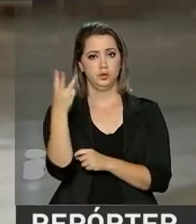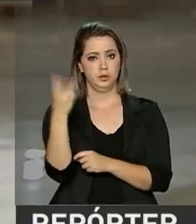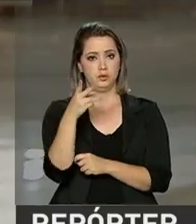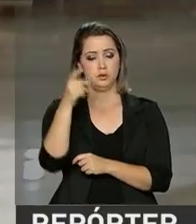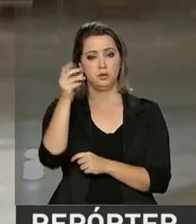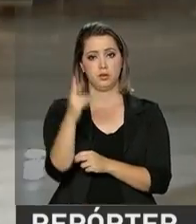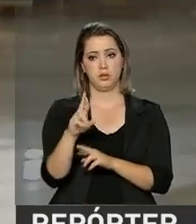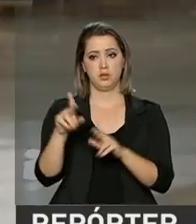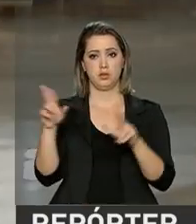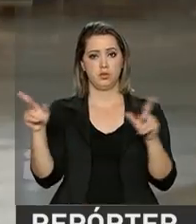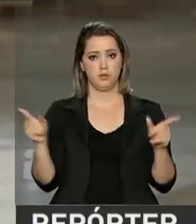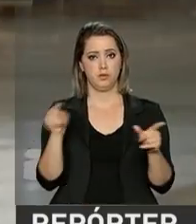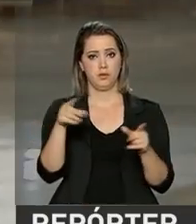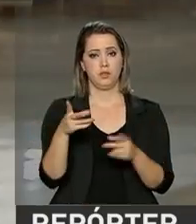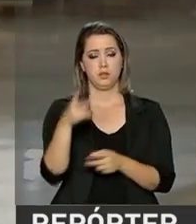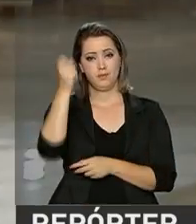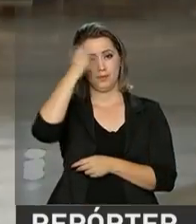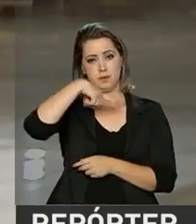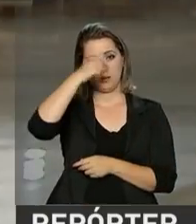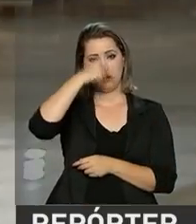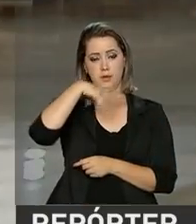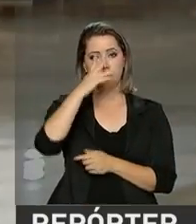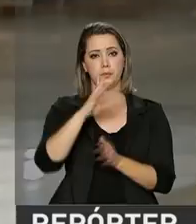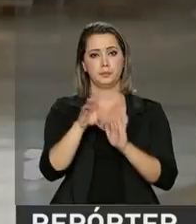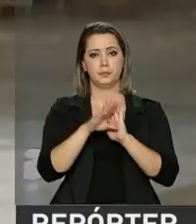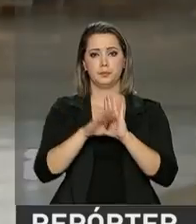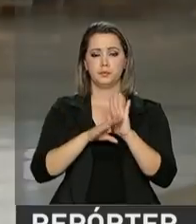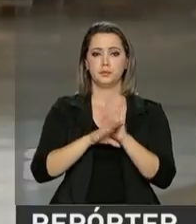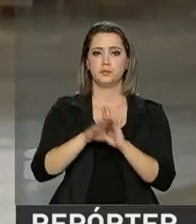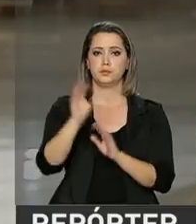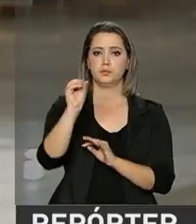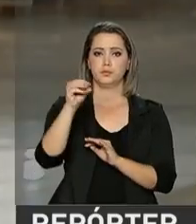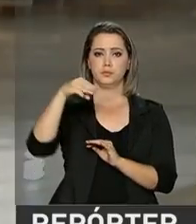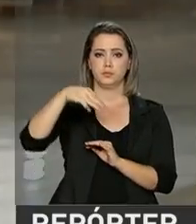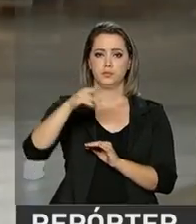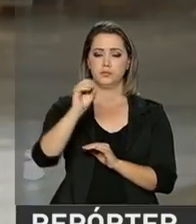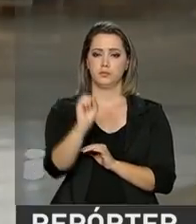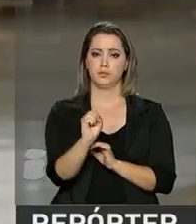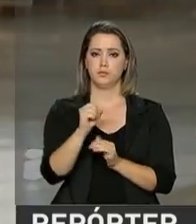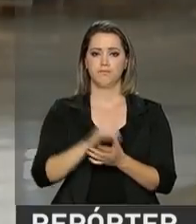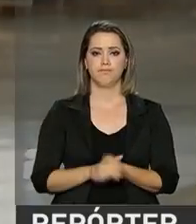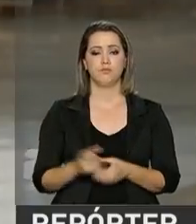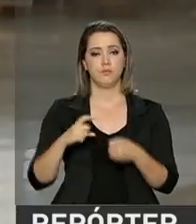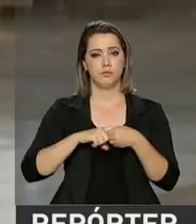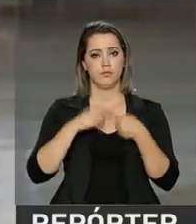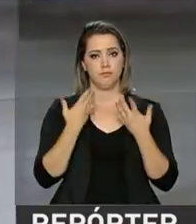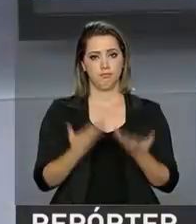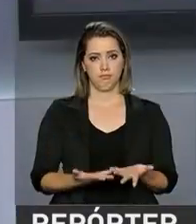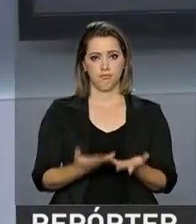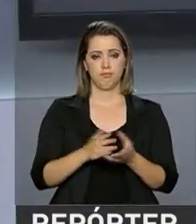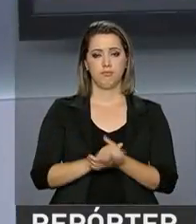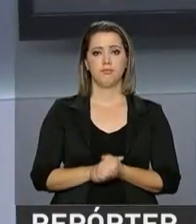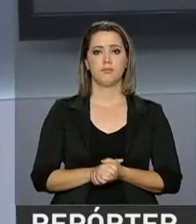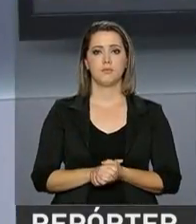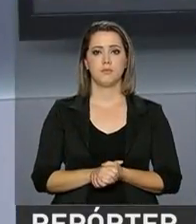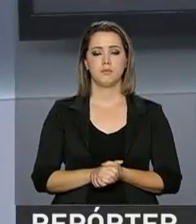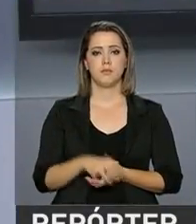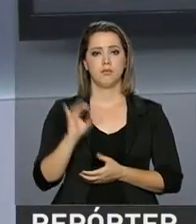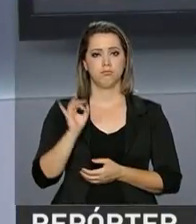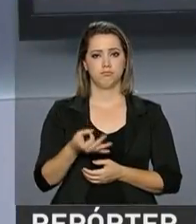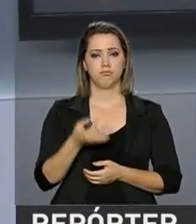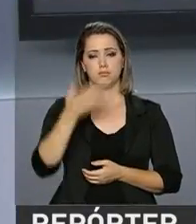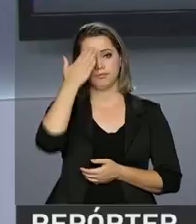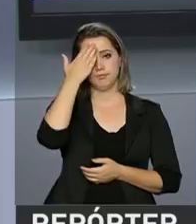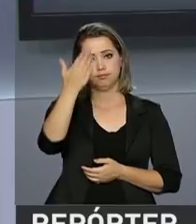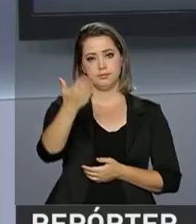tipos diferentes de gripe que segue o protocolo da Organização Mundial da Saúde eu volto com você no estúdio Roberto é isso aí